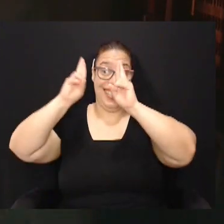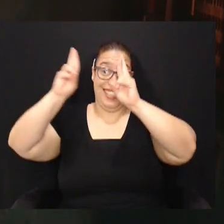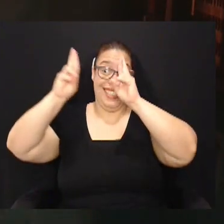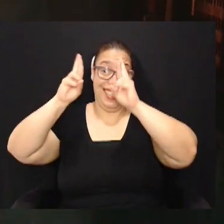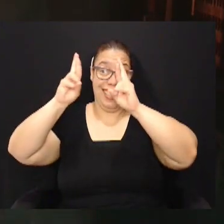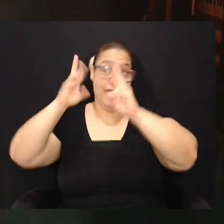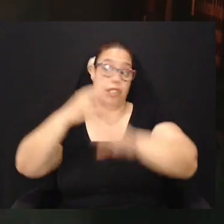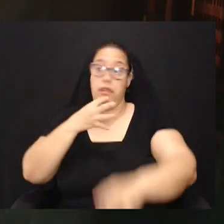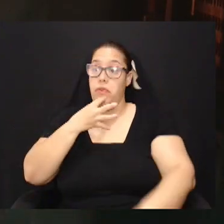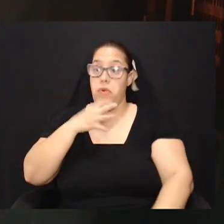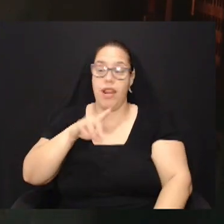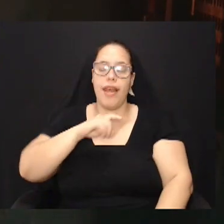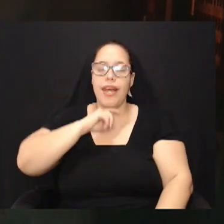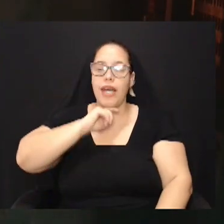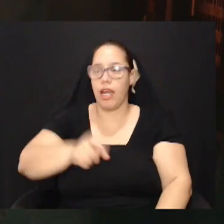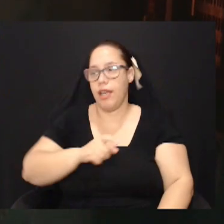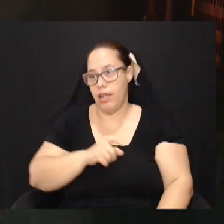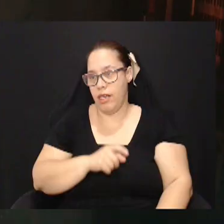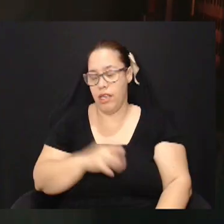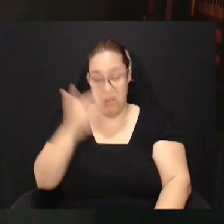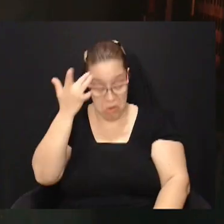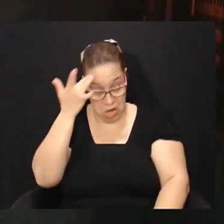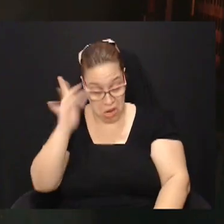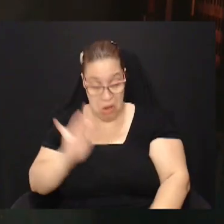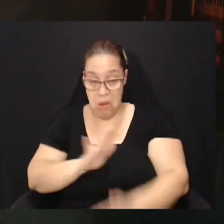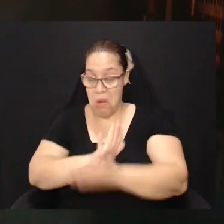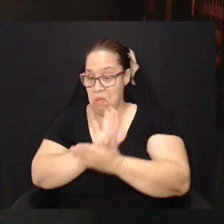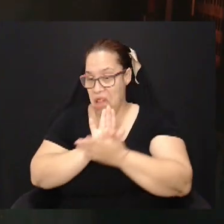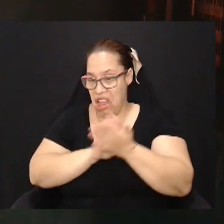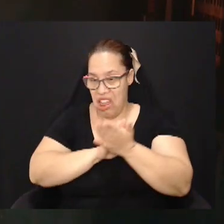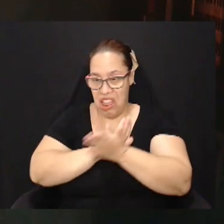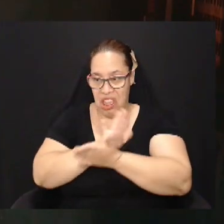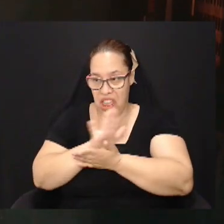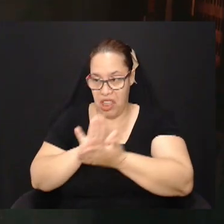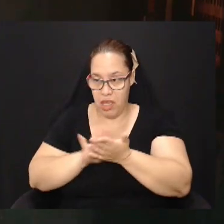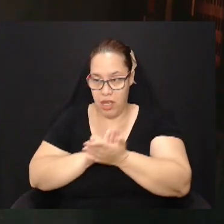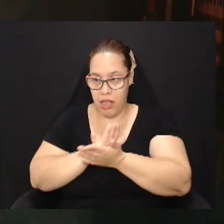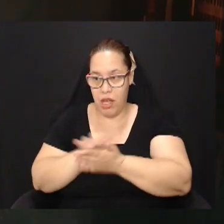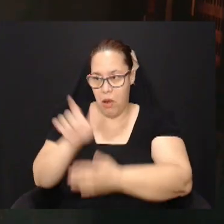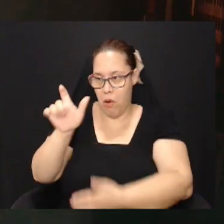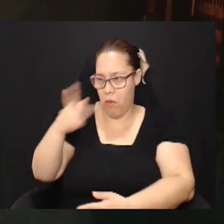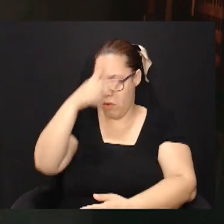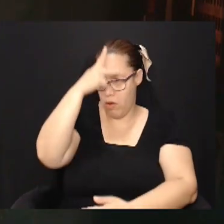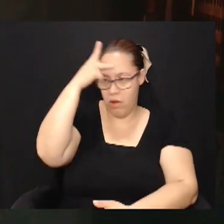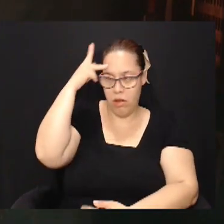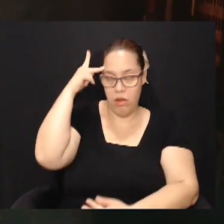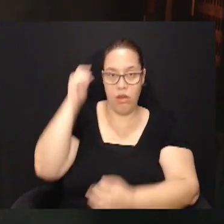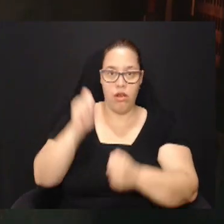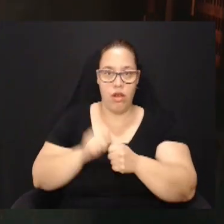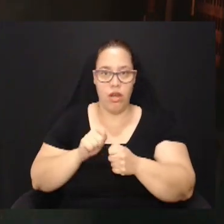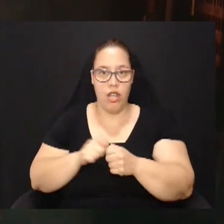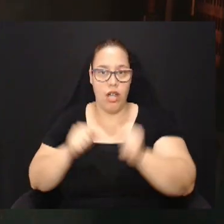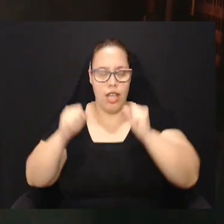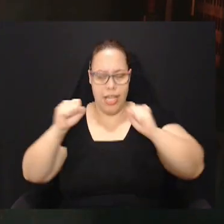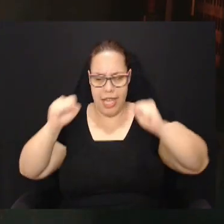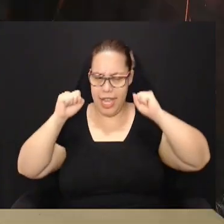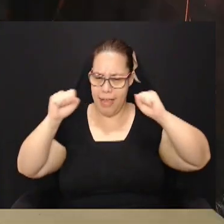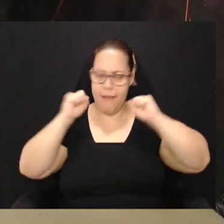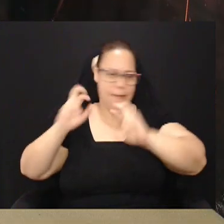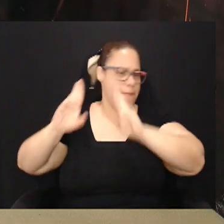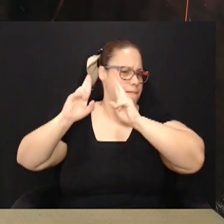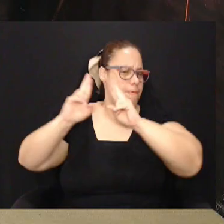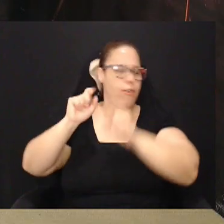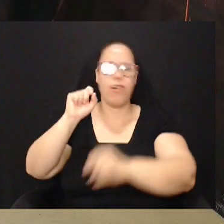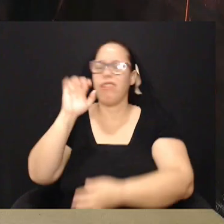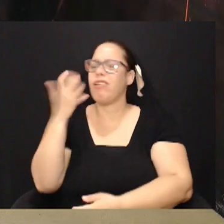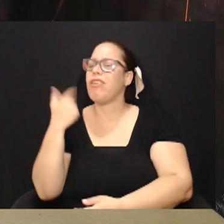ninguém, sem saber de nada, tipo assim, a pessoa é um personagem, atuou ali, mas a gente está aqui torcendo. O que acontece com a gente?